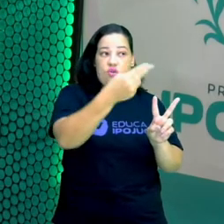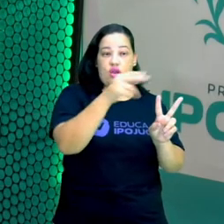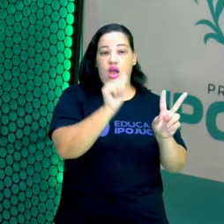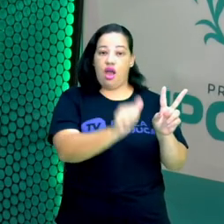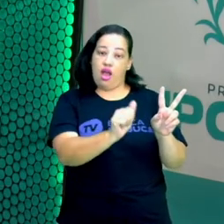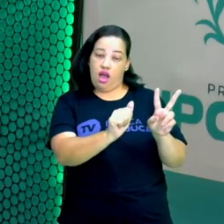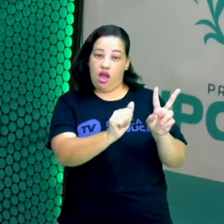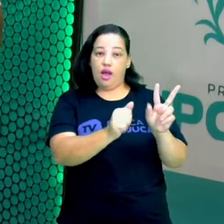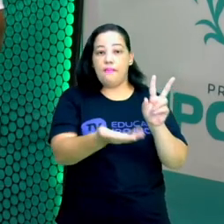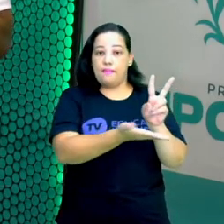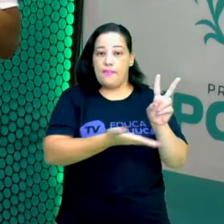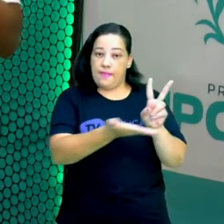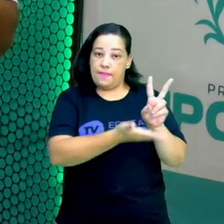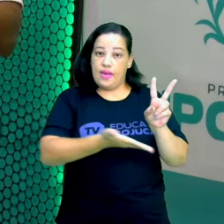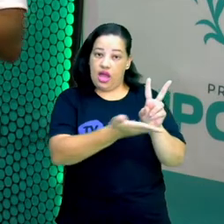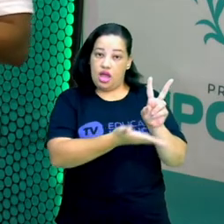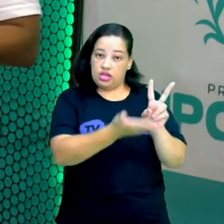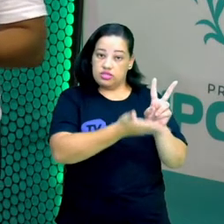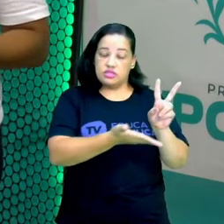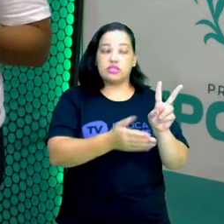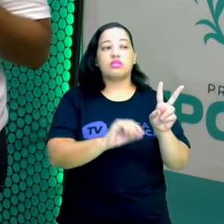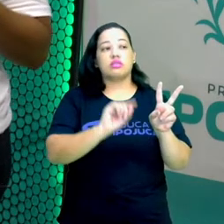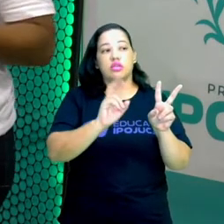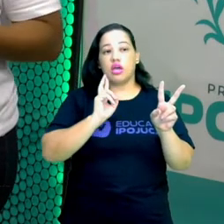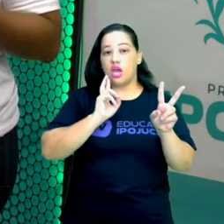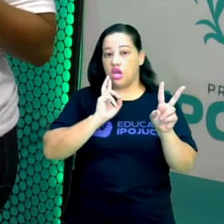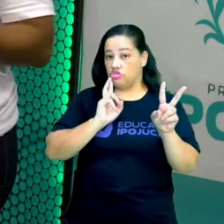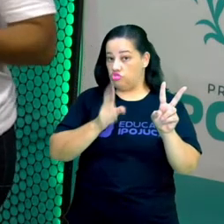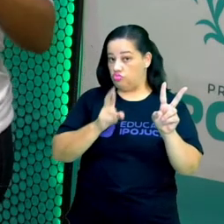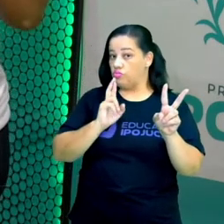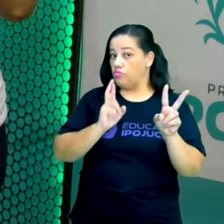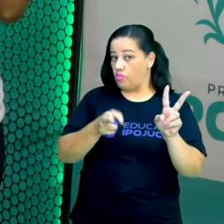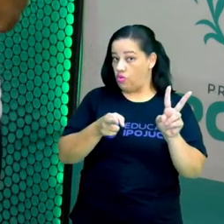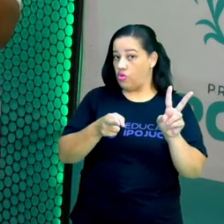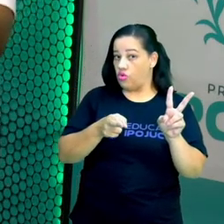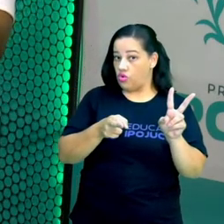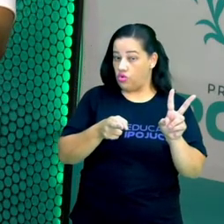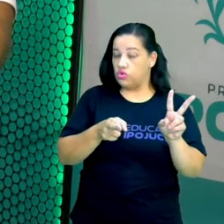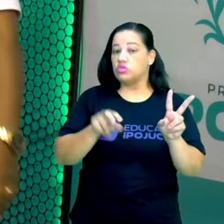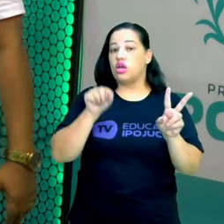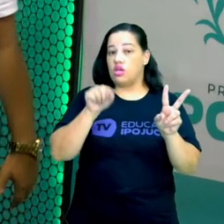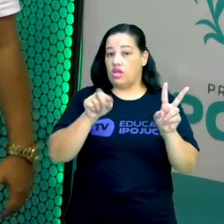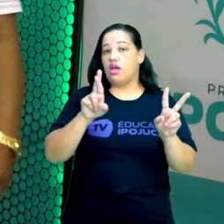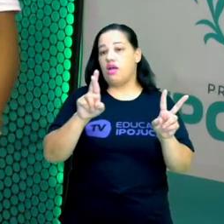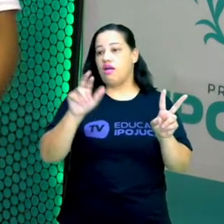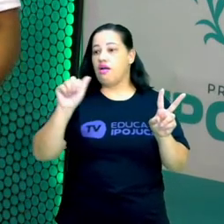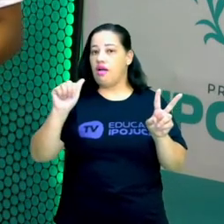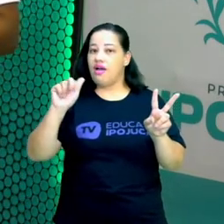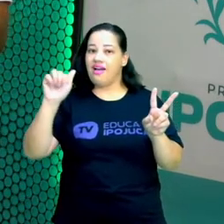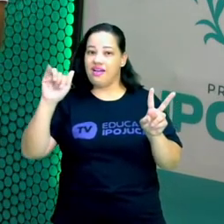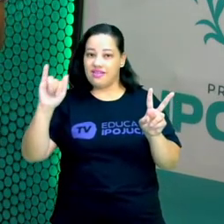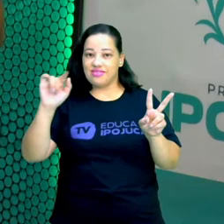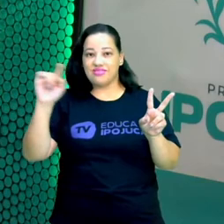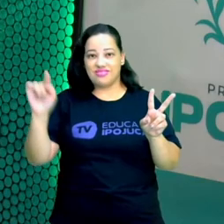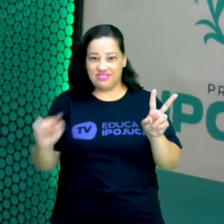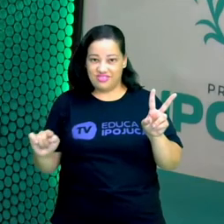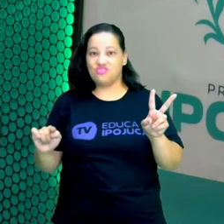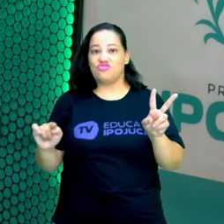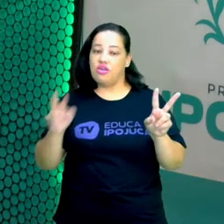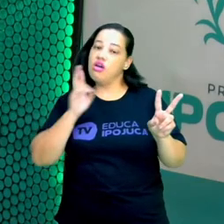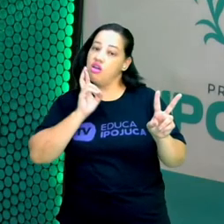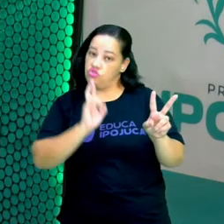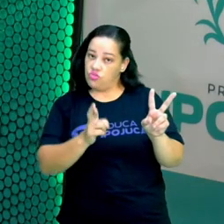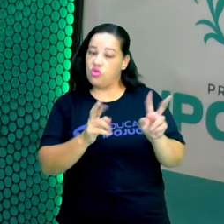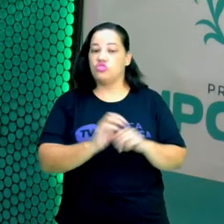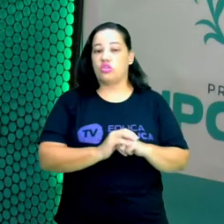a base que fica dentro, e a resposta é o que chamamos de raiz, ok? E existem